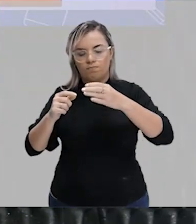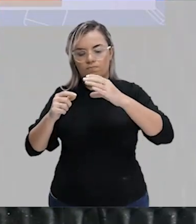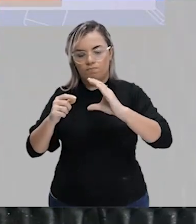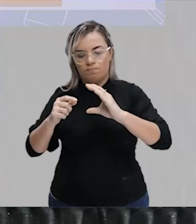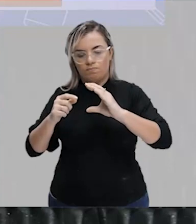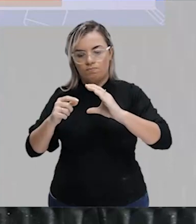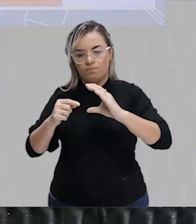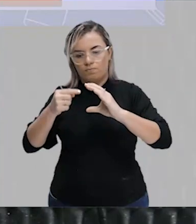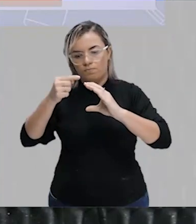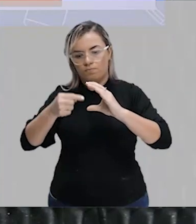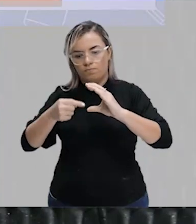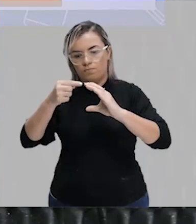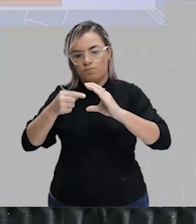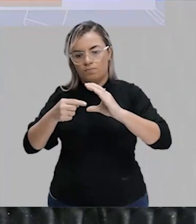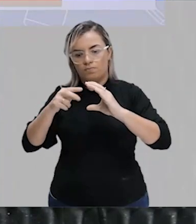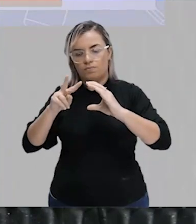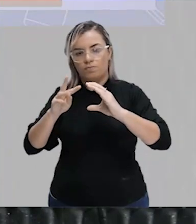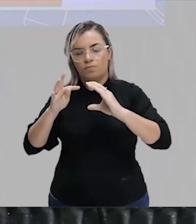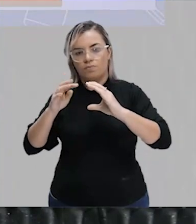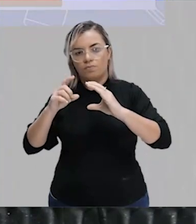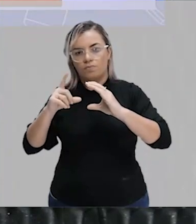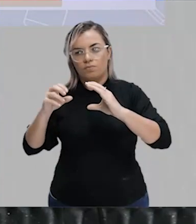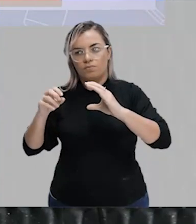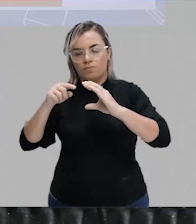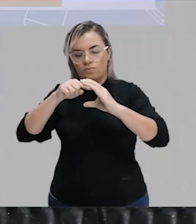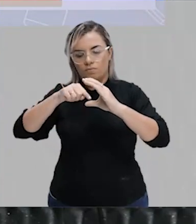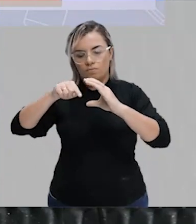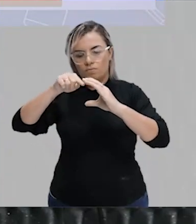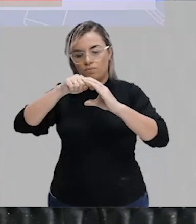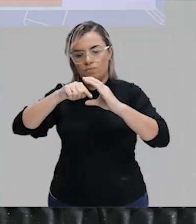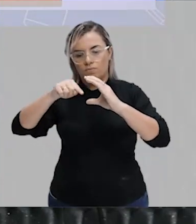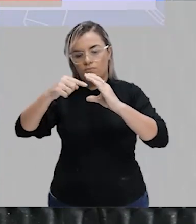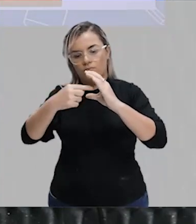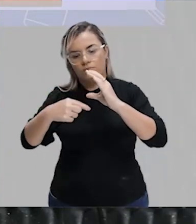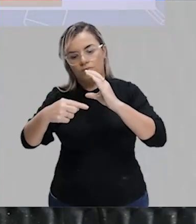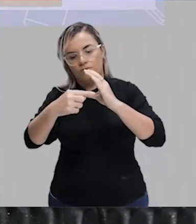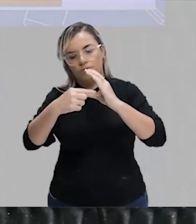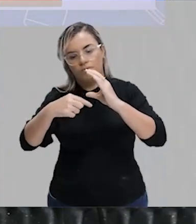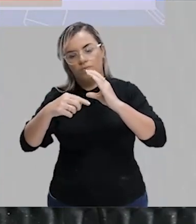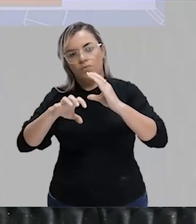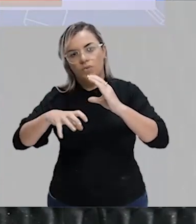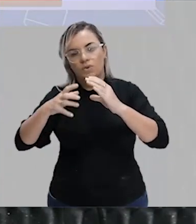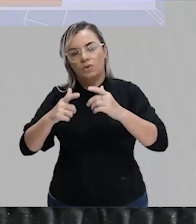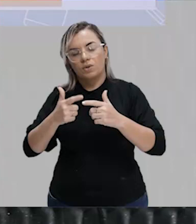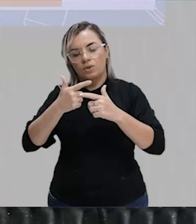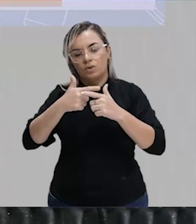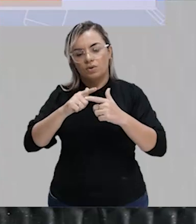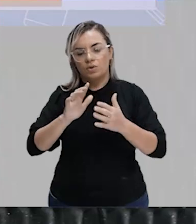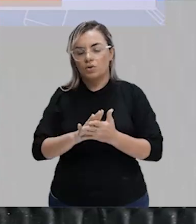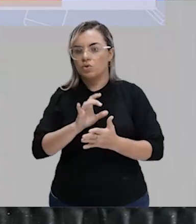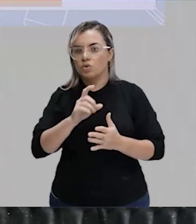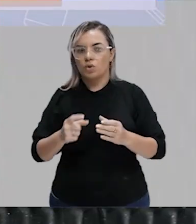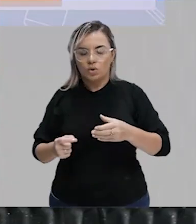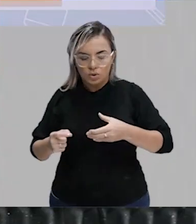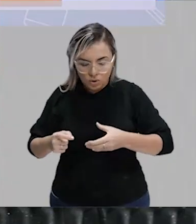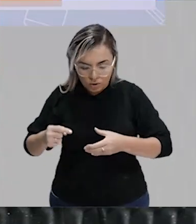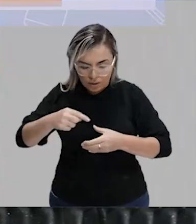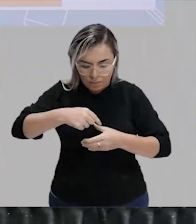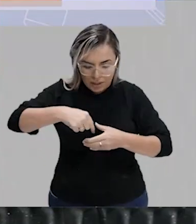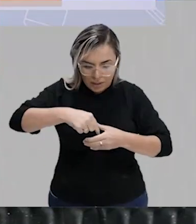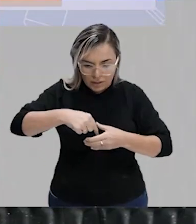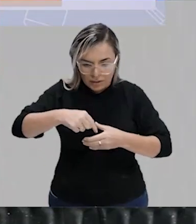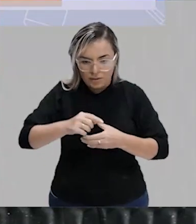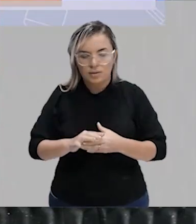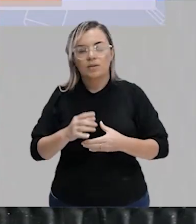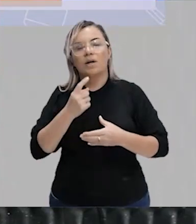mais de perfil. Veja, o vitelo está acumulado todo aqui embaixo. A divisão aconteceu só nessa parte de cima, ok? Por quê? Porque